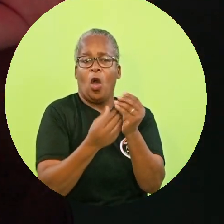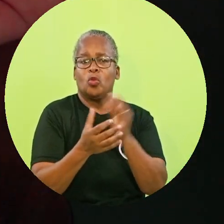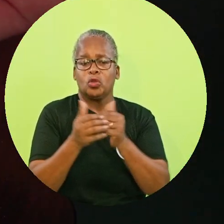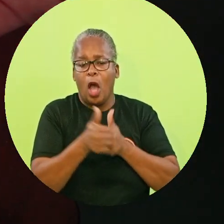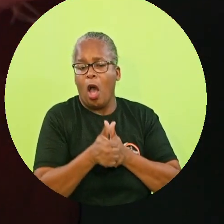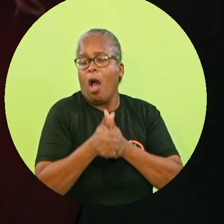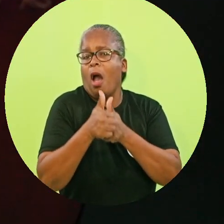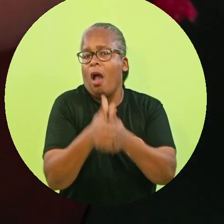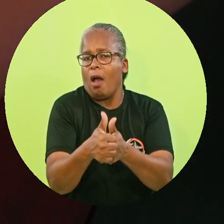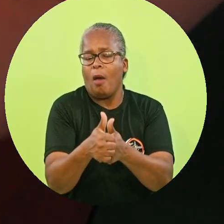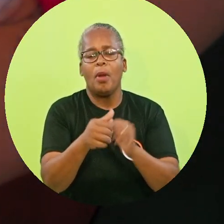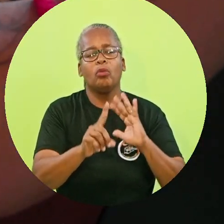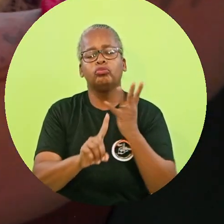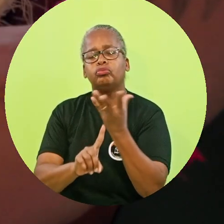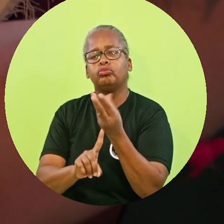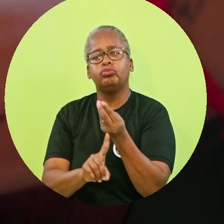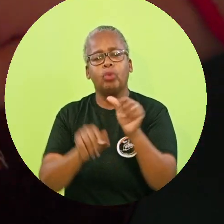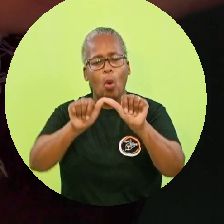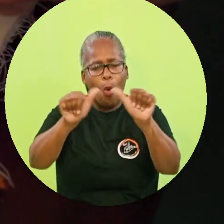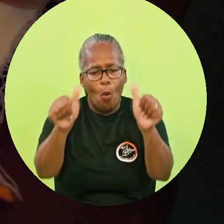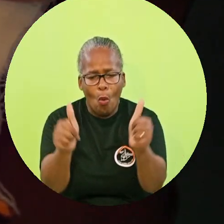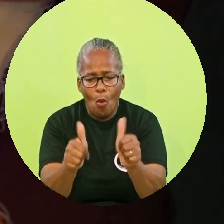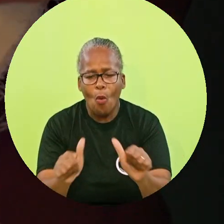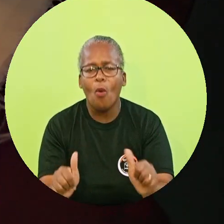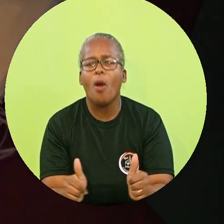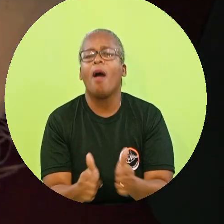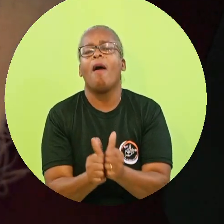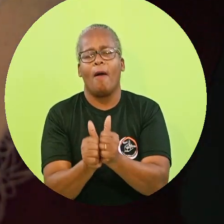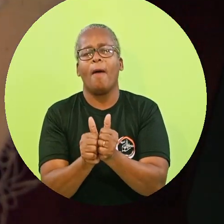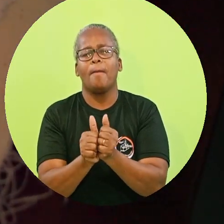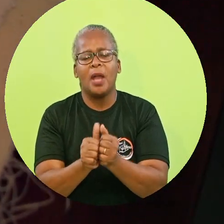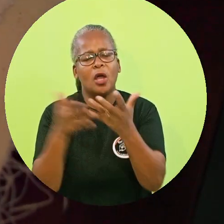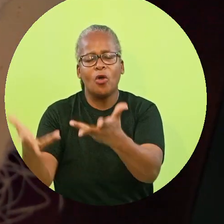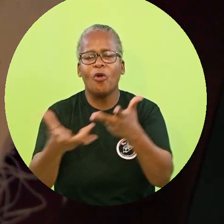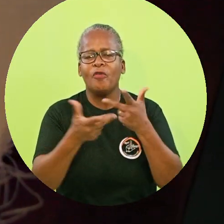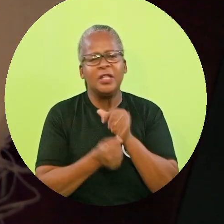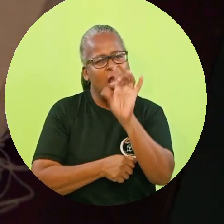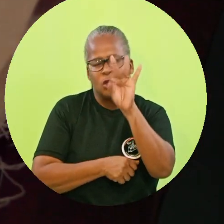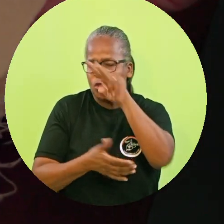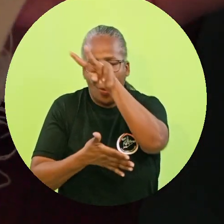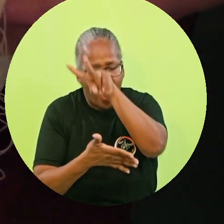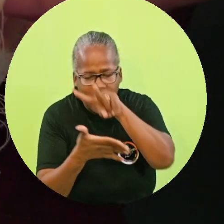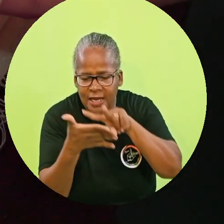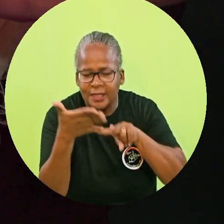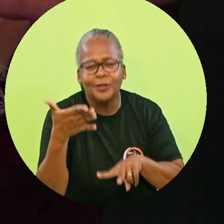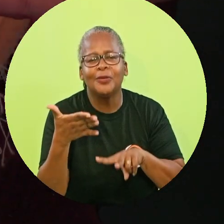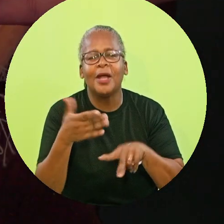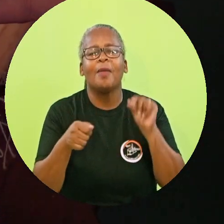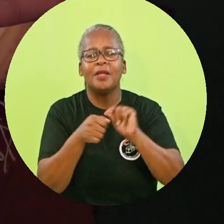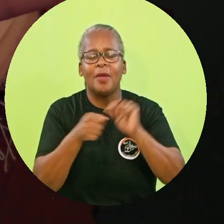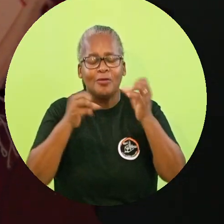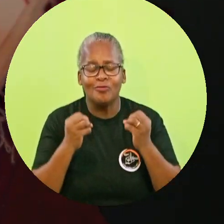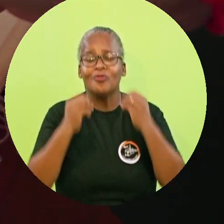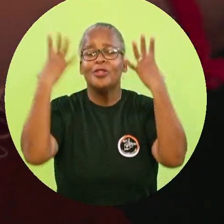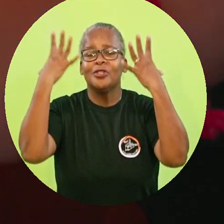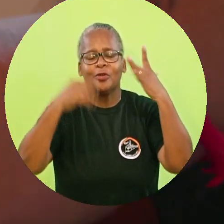Acompanha a obra um livro de processos aberto, que convida não apenas à leitura, mas a uma descoberta com a ponta dos dedos.